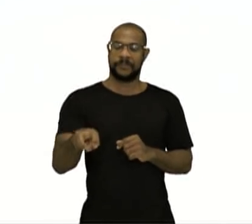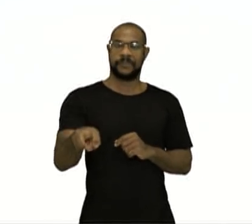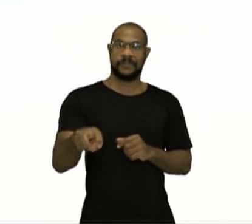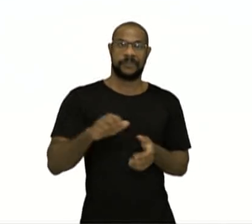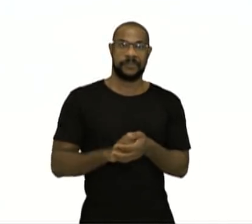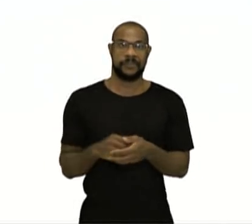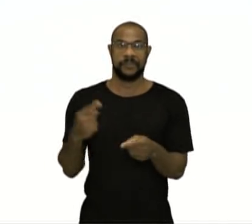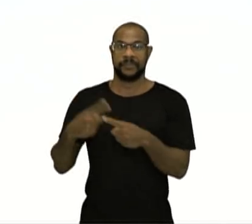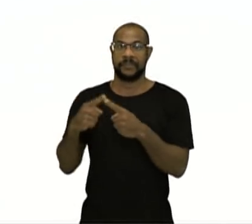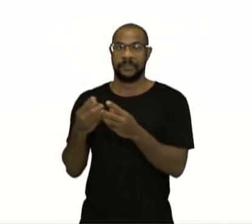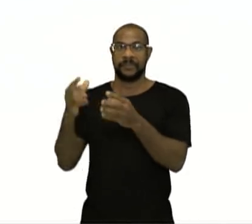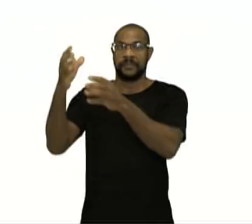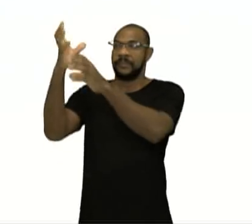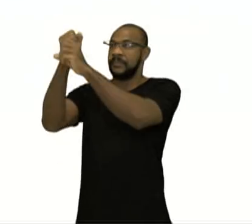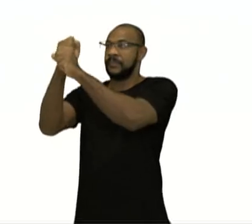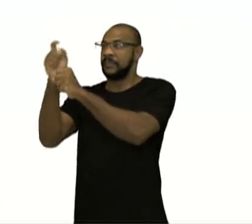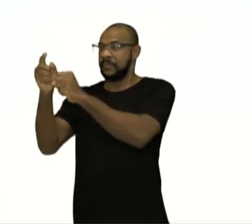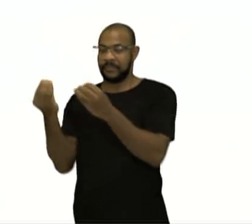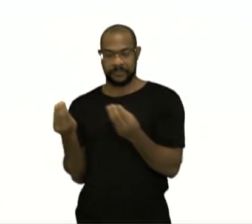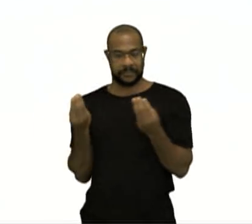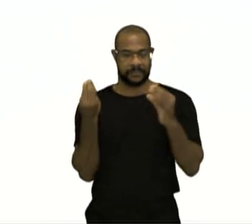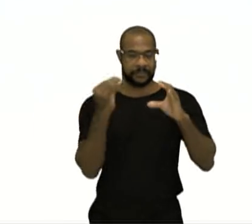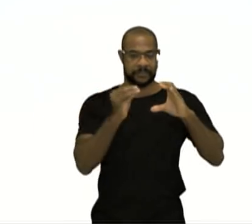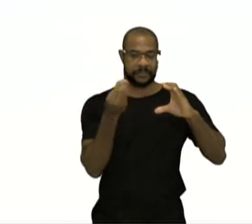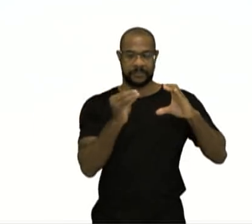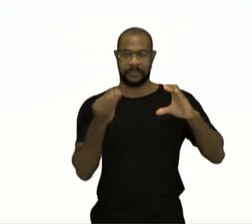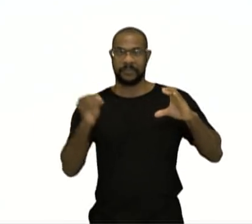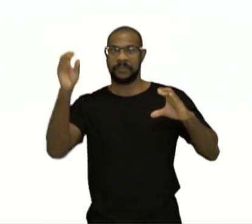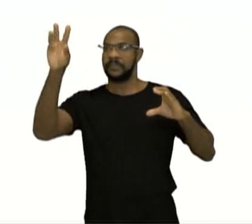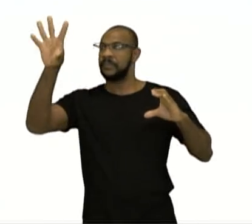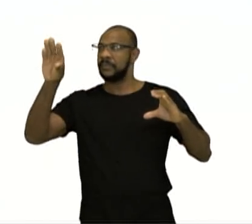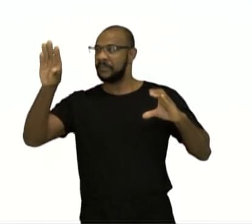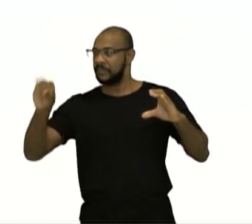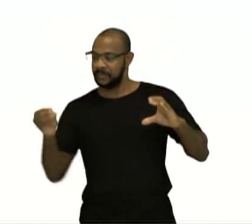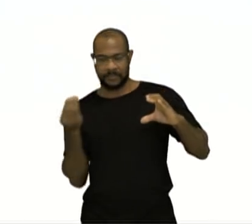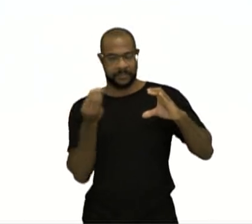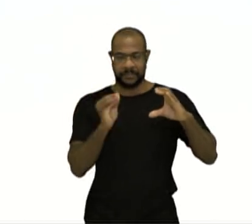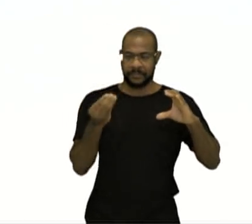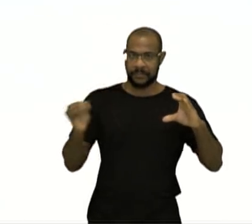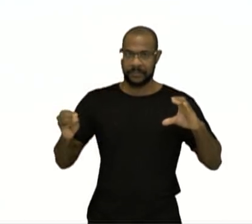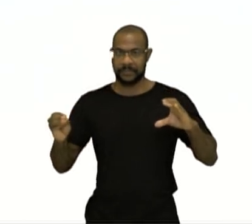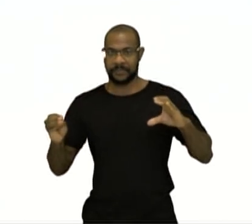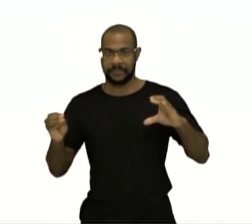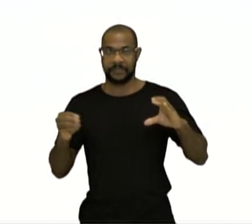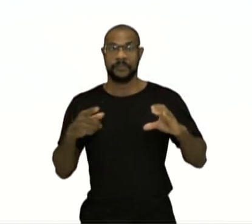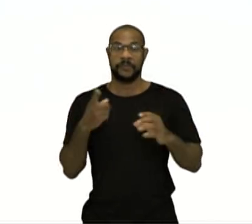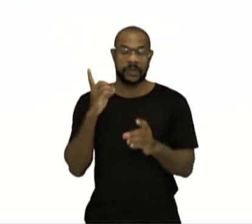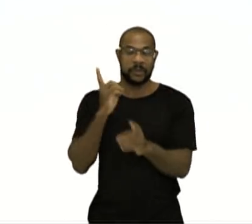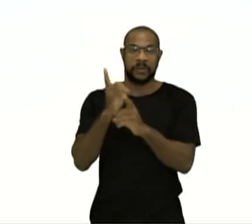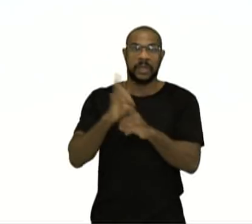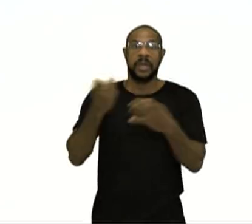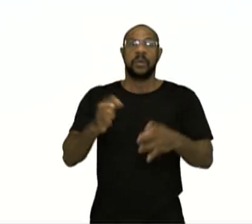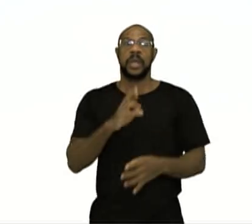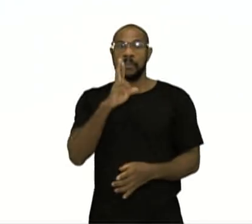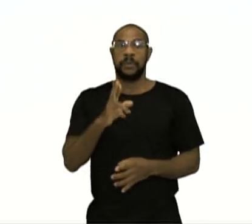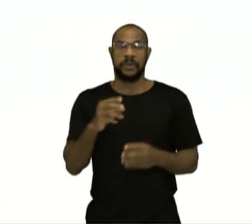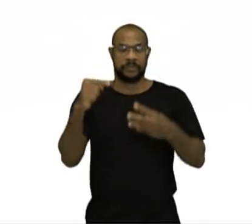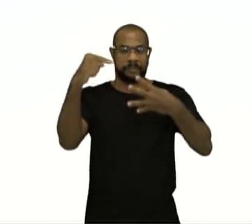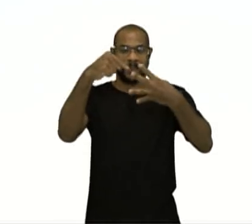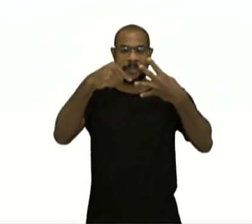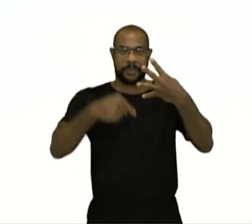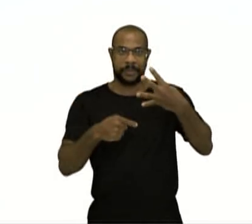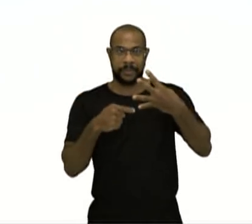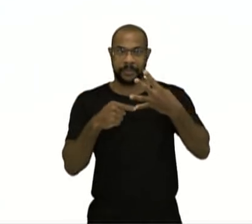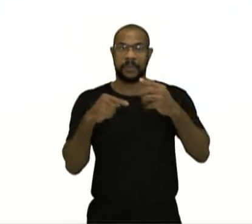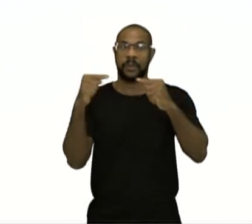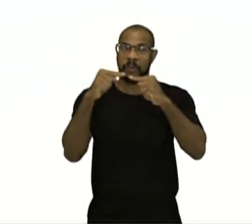informações, resolver essa expressão para conseguir encontrar qual é a alternativa que se encaixa aqui nesse probleminha. Vou dar um tempinho para